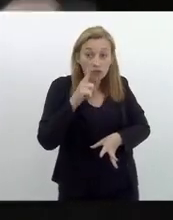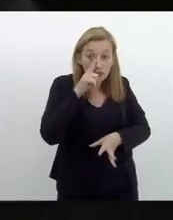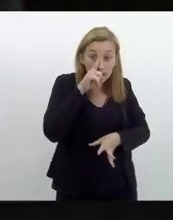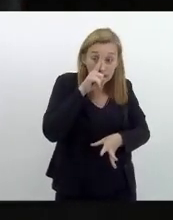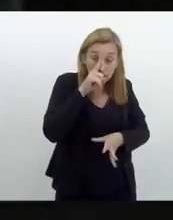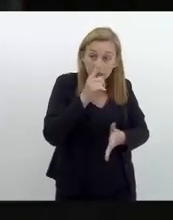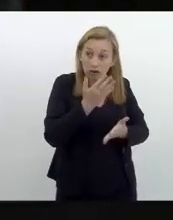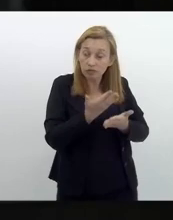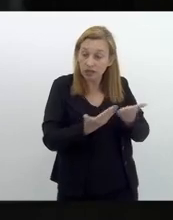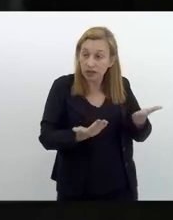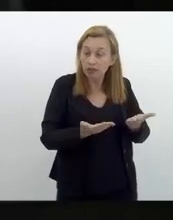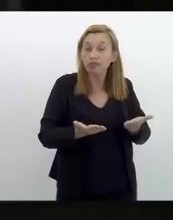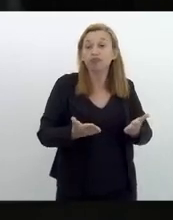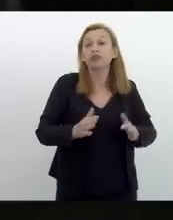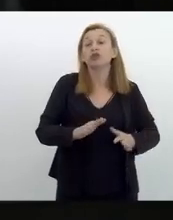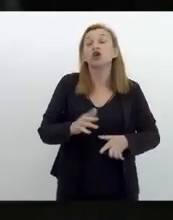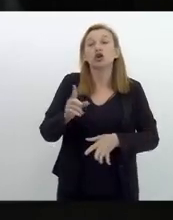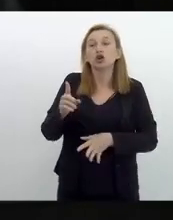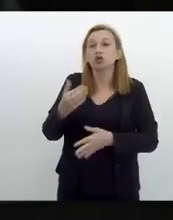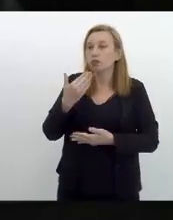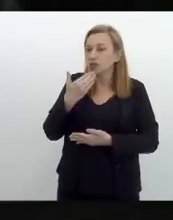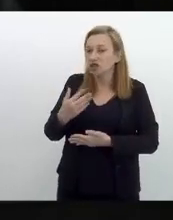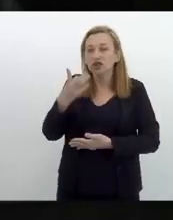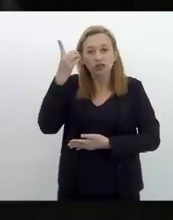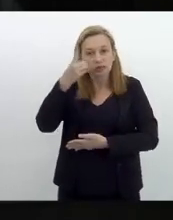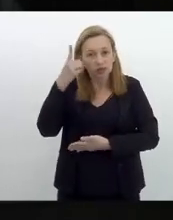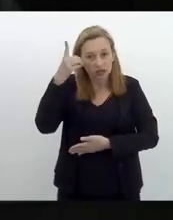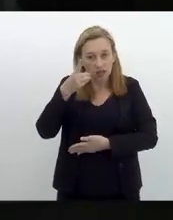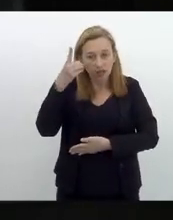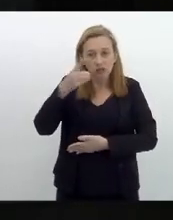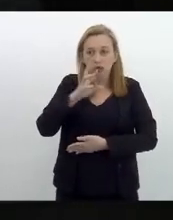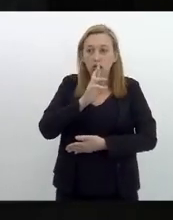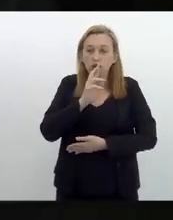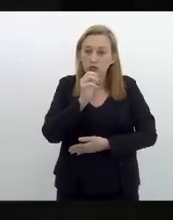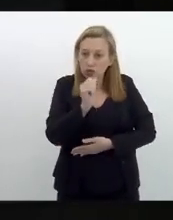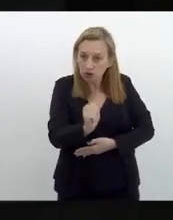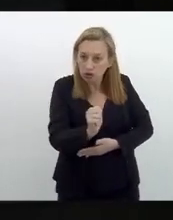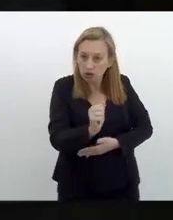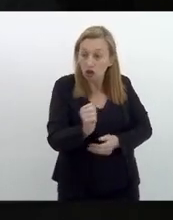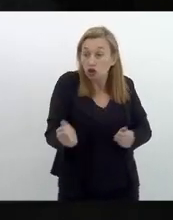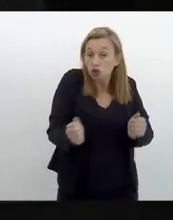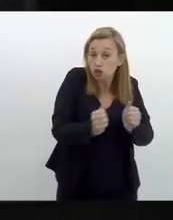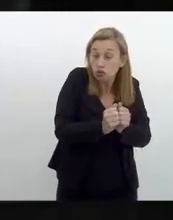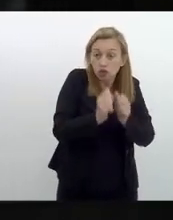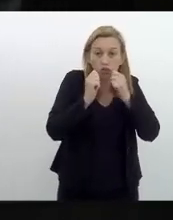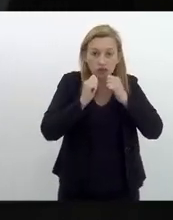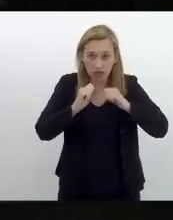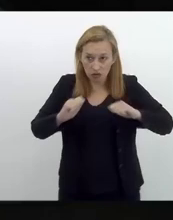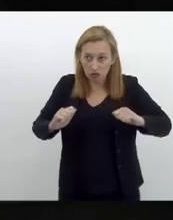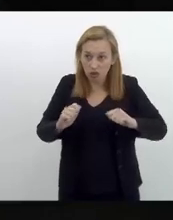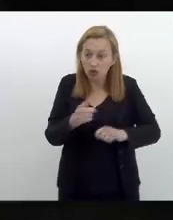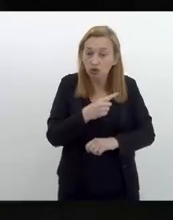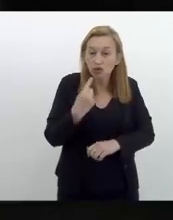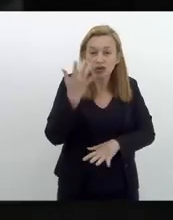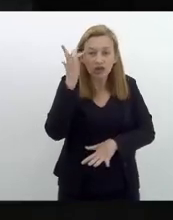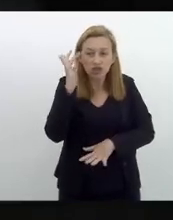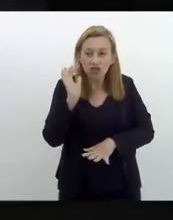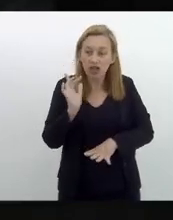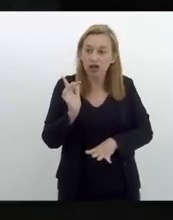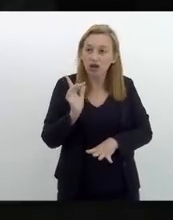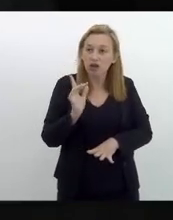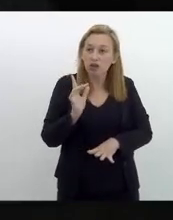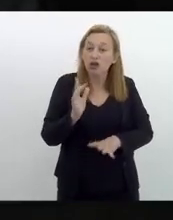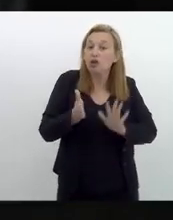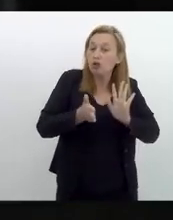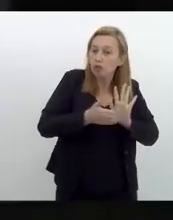regime só estou pedindo a vossa excelência deputado deputado Rodrigo Morim que junto com a assessoria nós achássemos porque tem